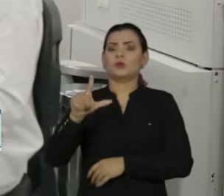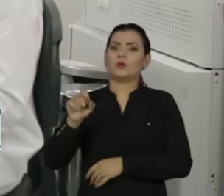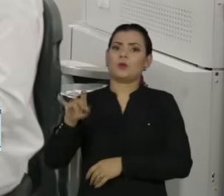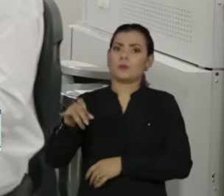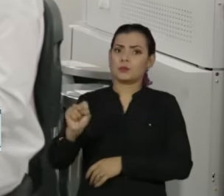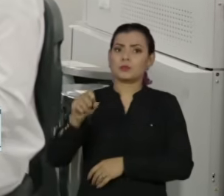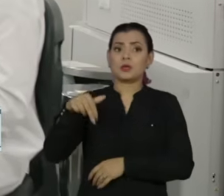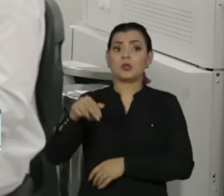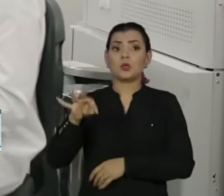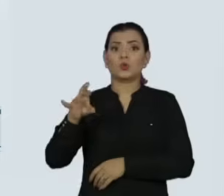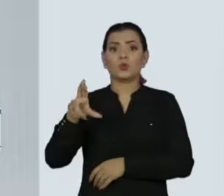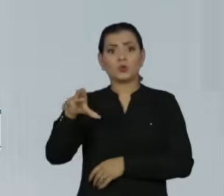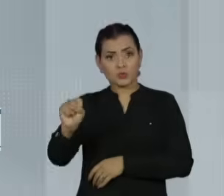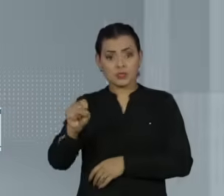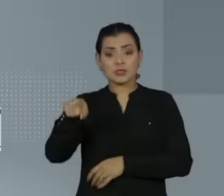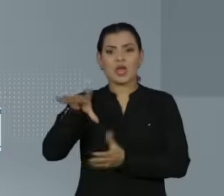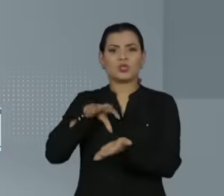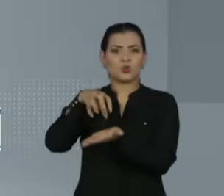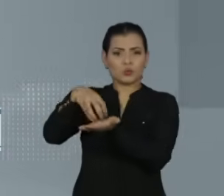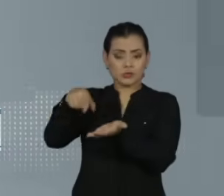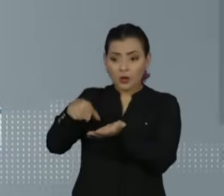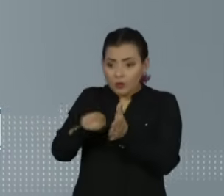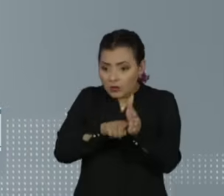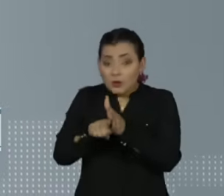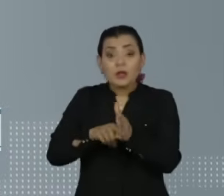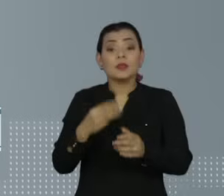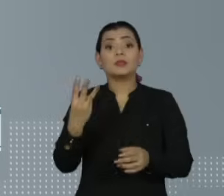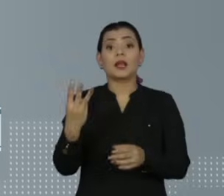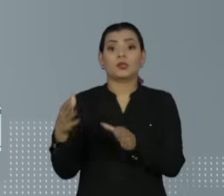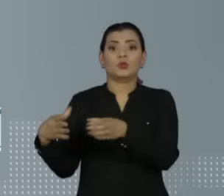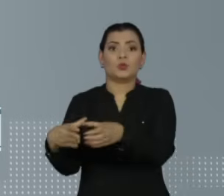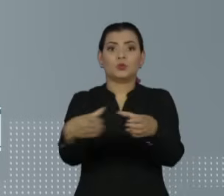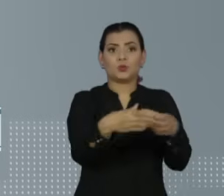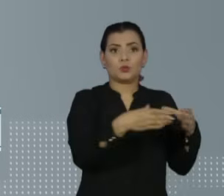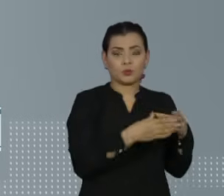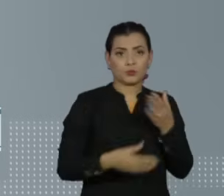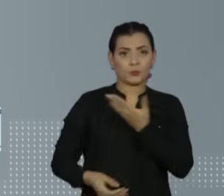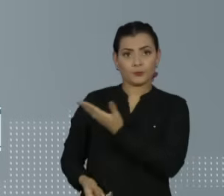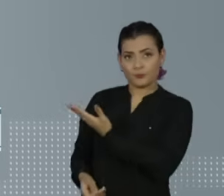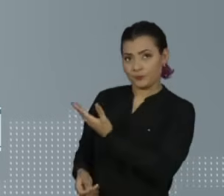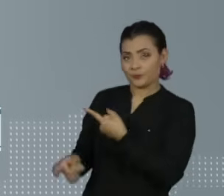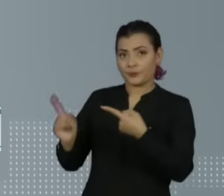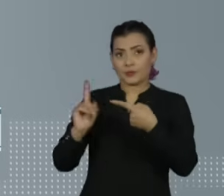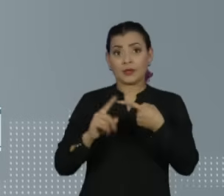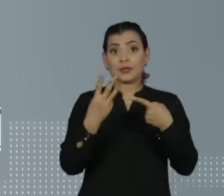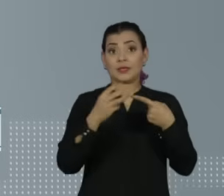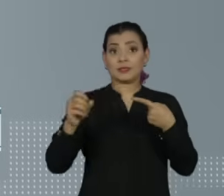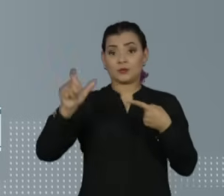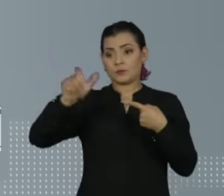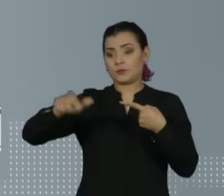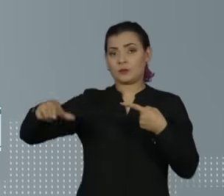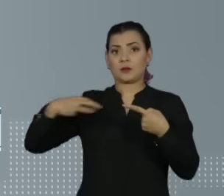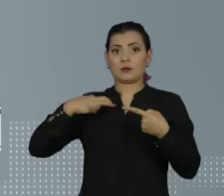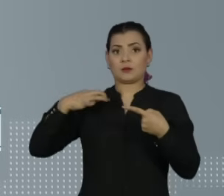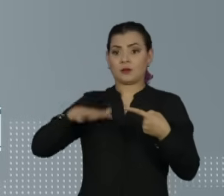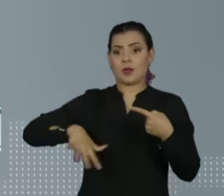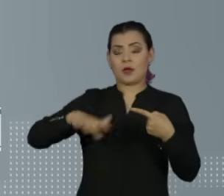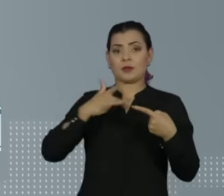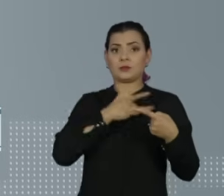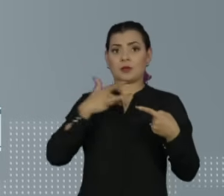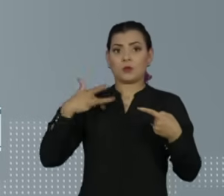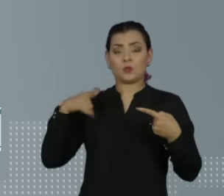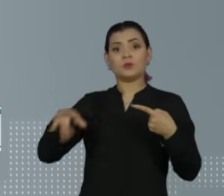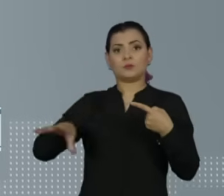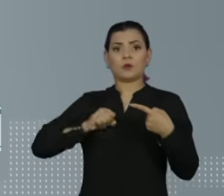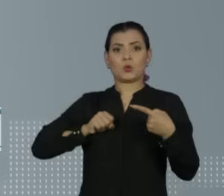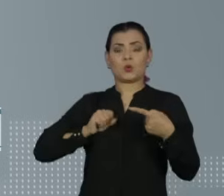monitoraram os níveis de anticorpos de 3 grupos. O primeiro, formado por 300 pacientes e profissionais de saúde diagnosticados